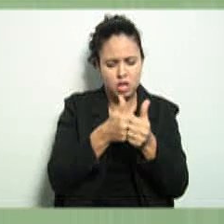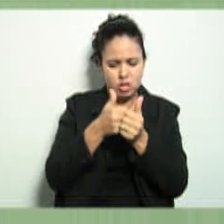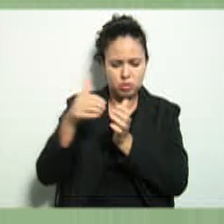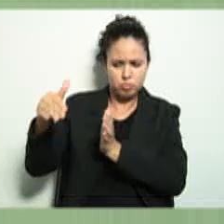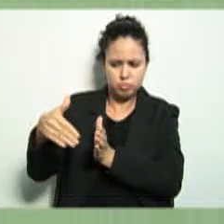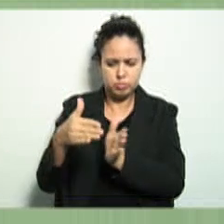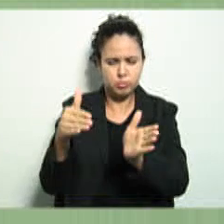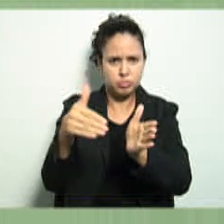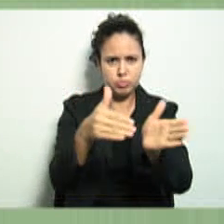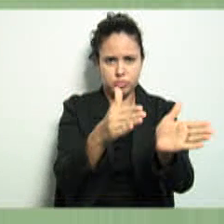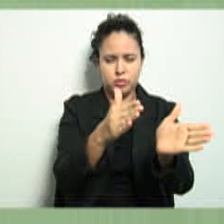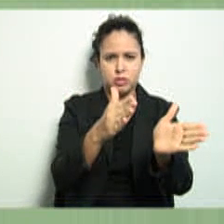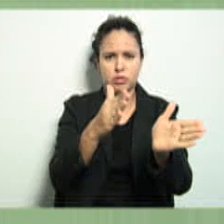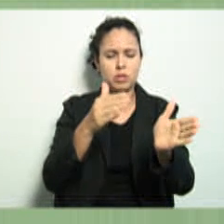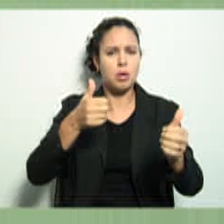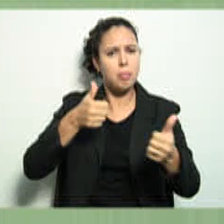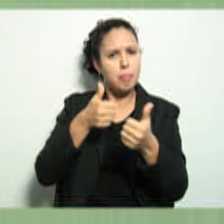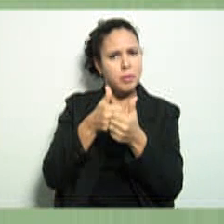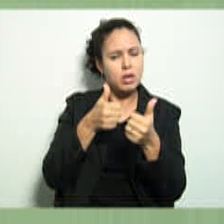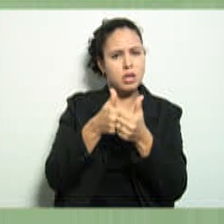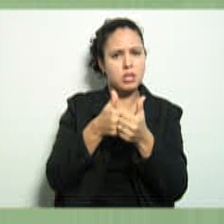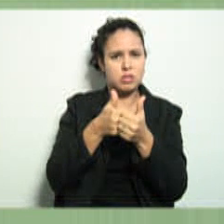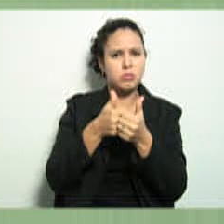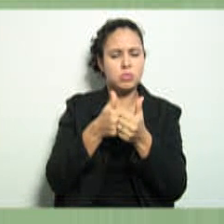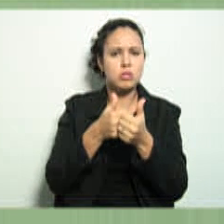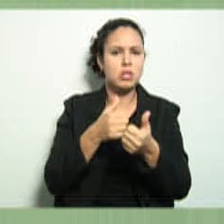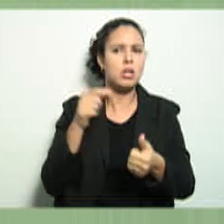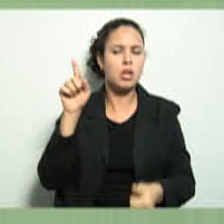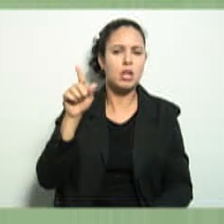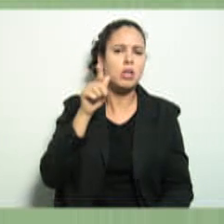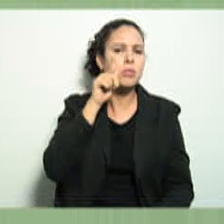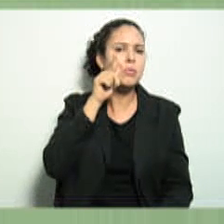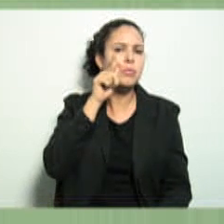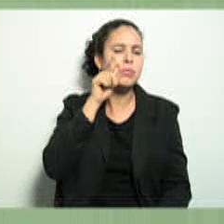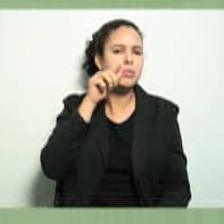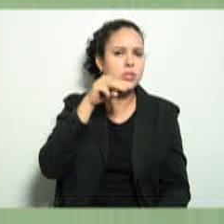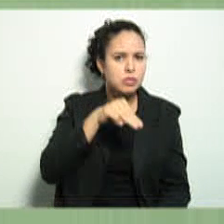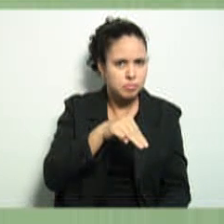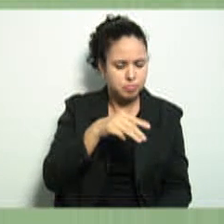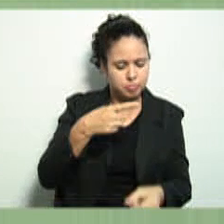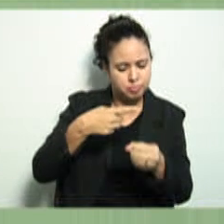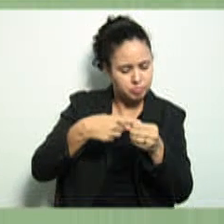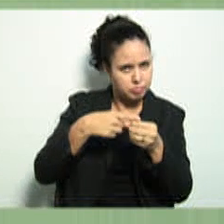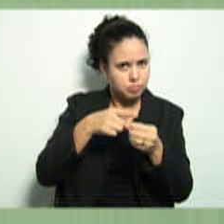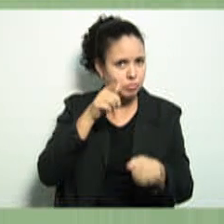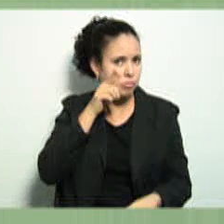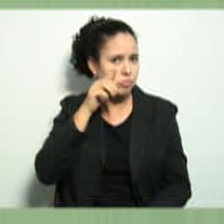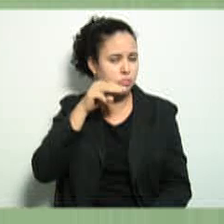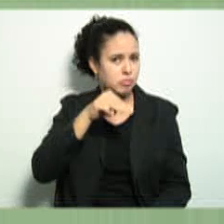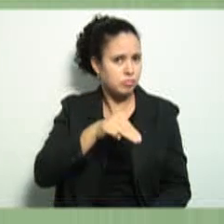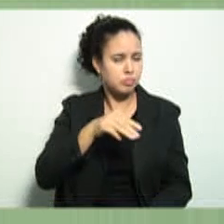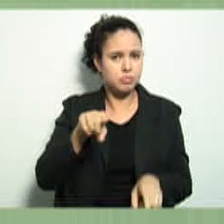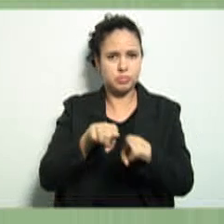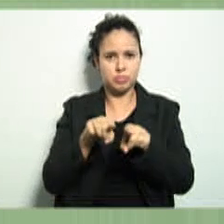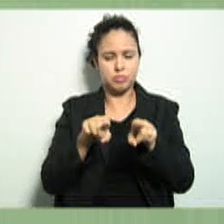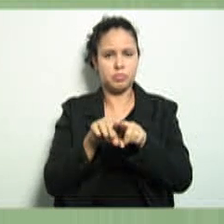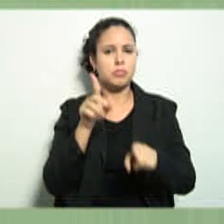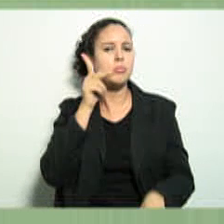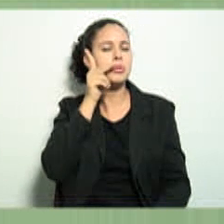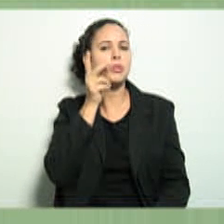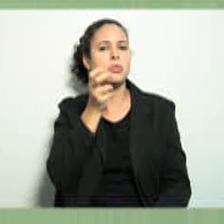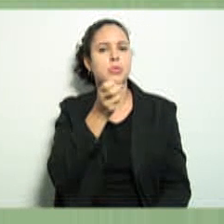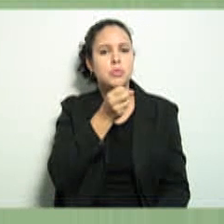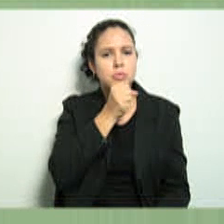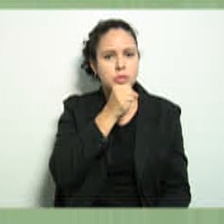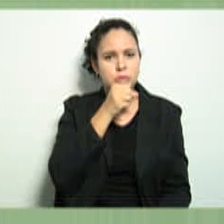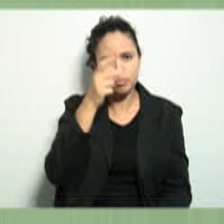noroeste do estado, onde hoje encontramos os municípios de Porto Velho e Guajará-Mirim. Podemos